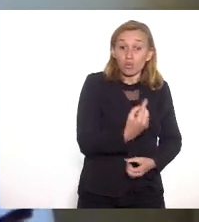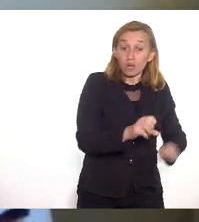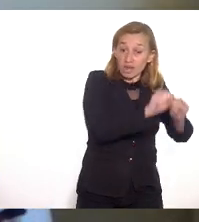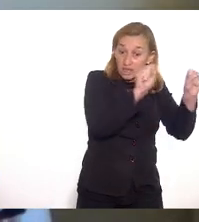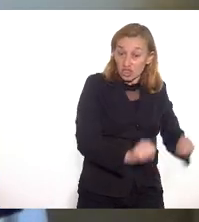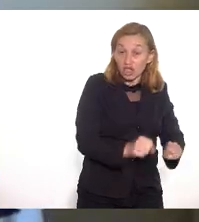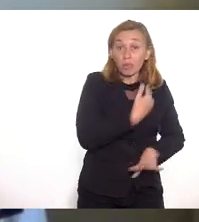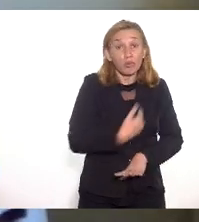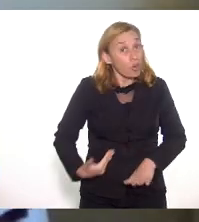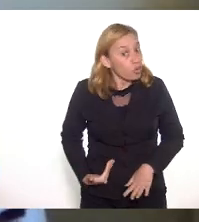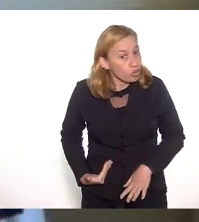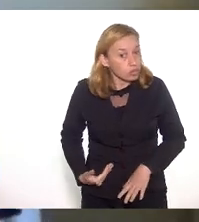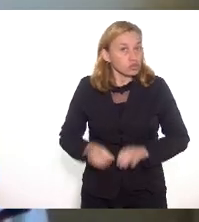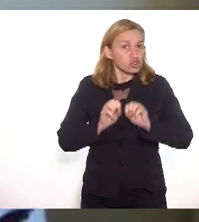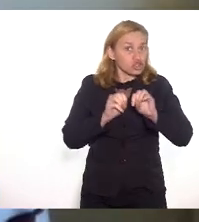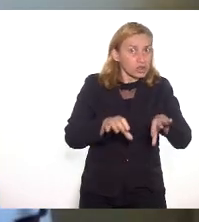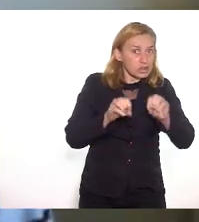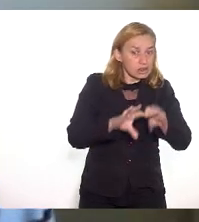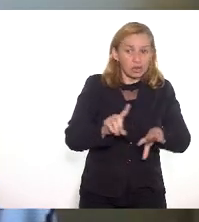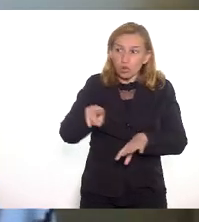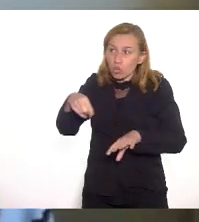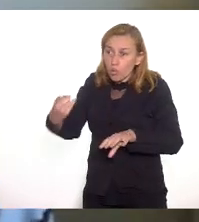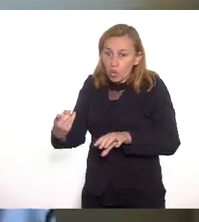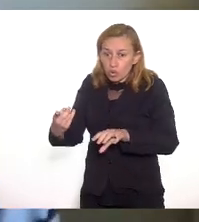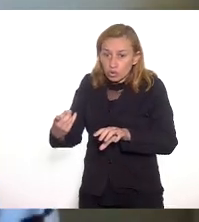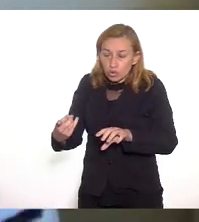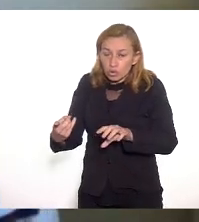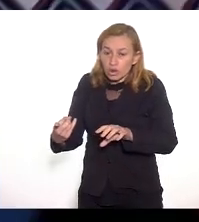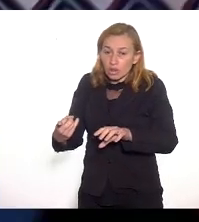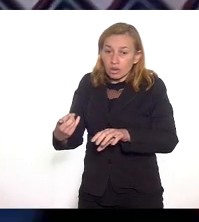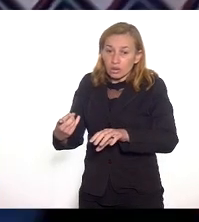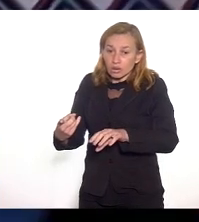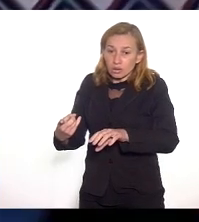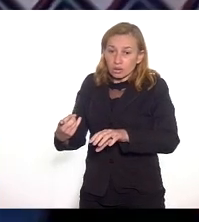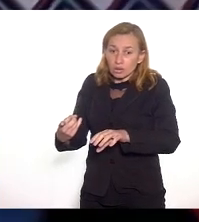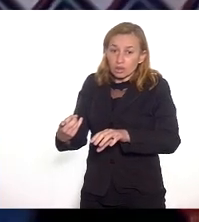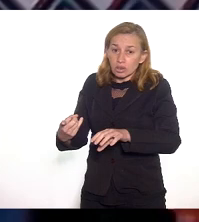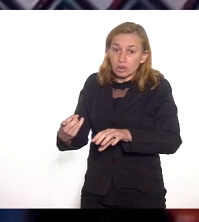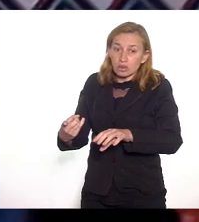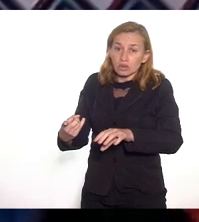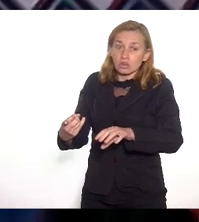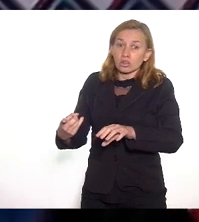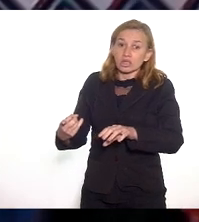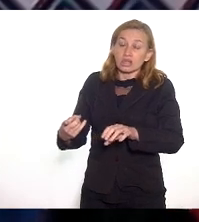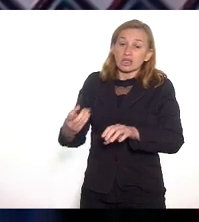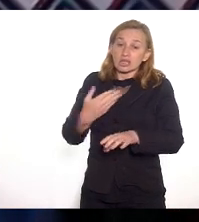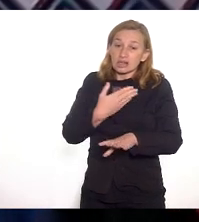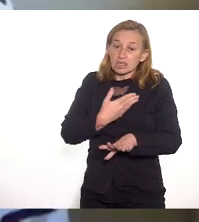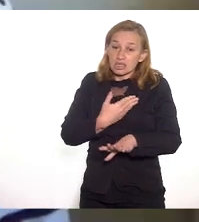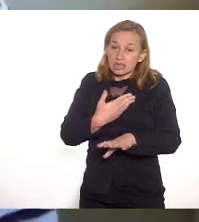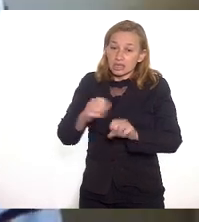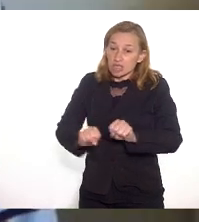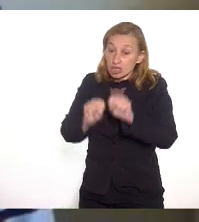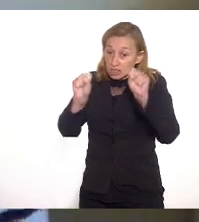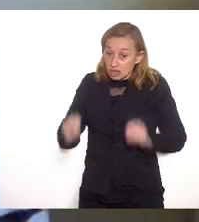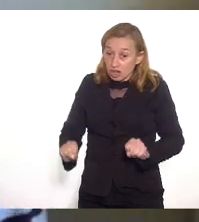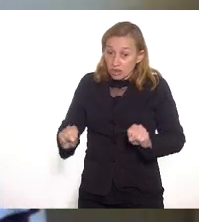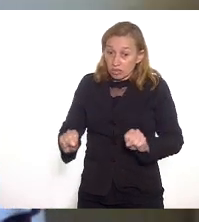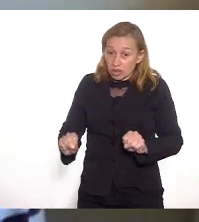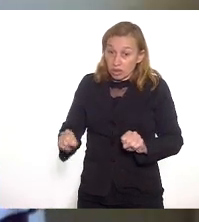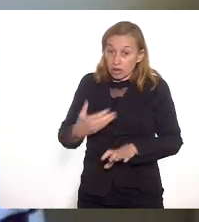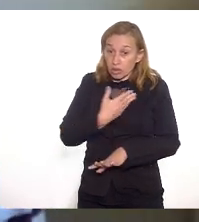o sistema público de ensino estadual. Isso. E o outro é o sistema público de ensino particular. São duas